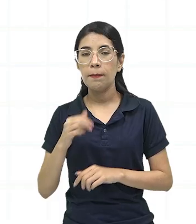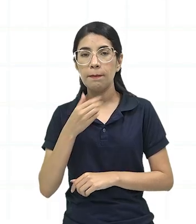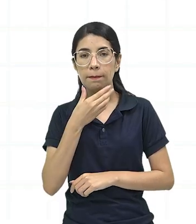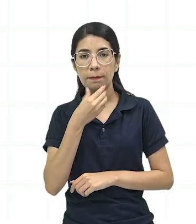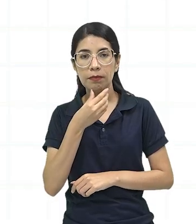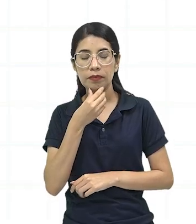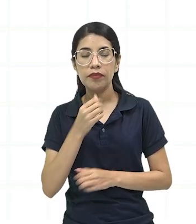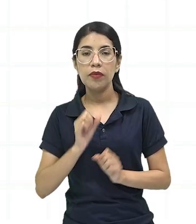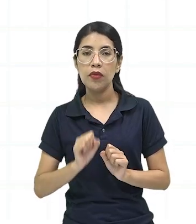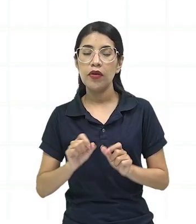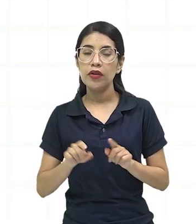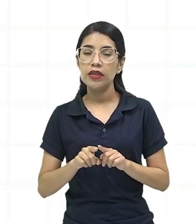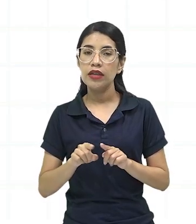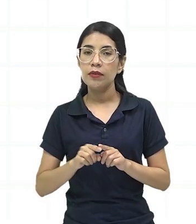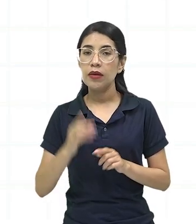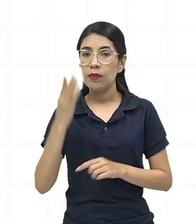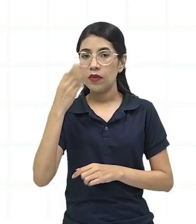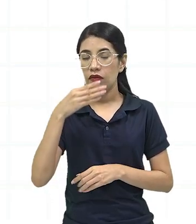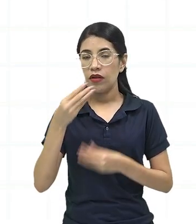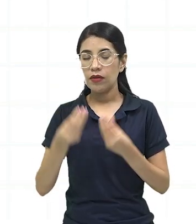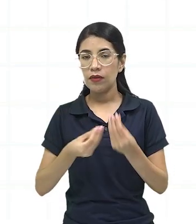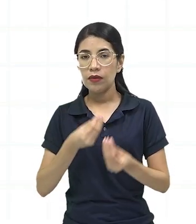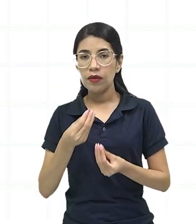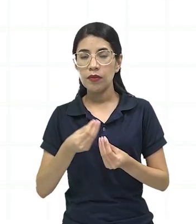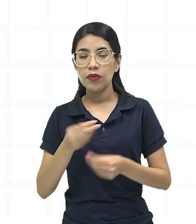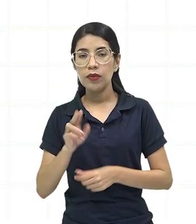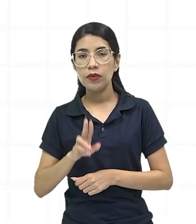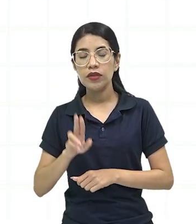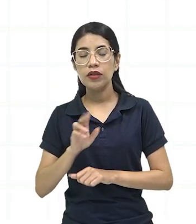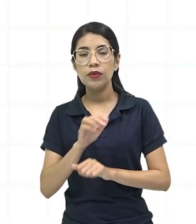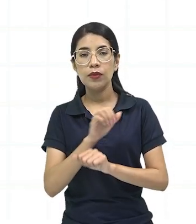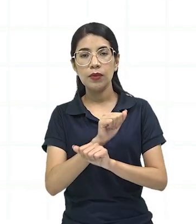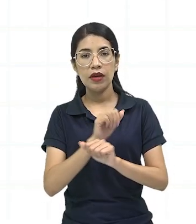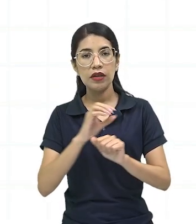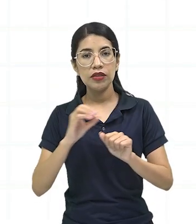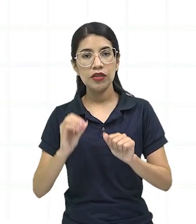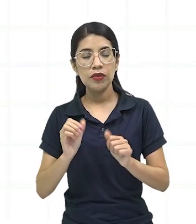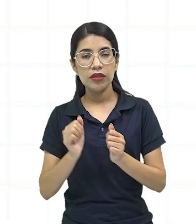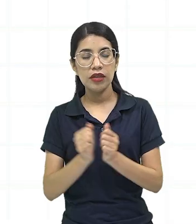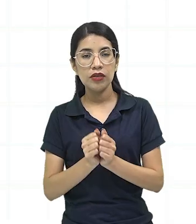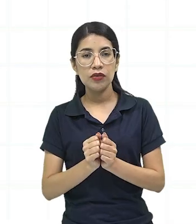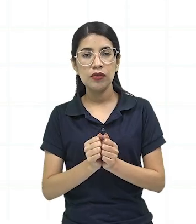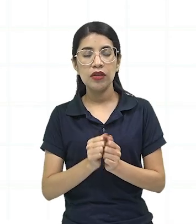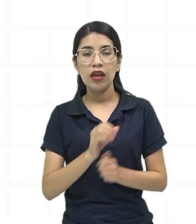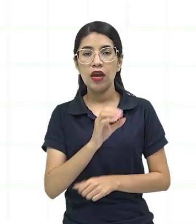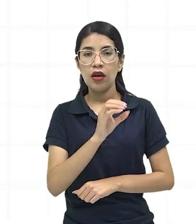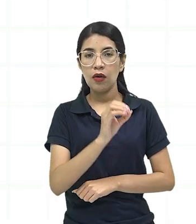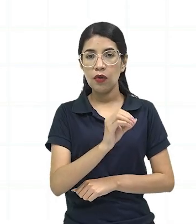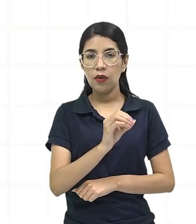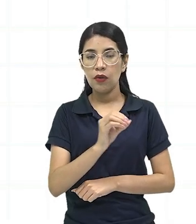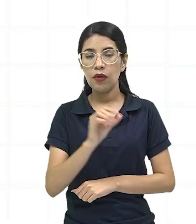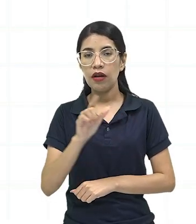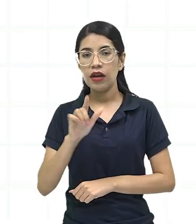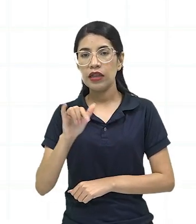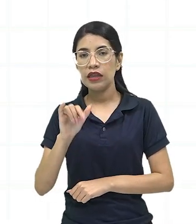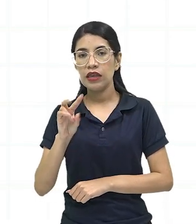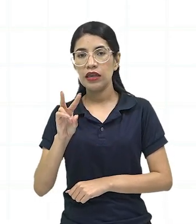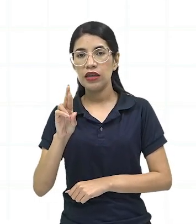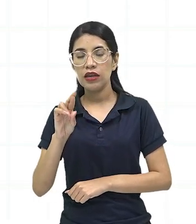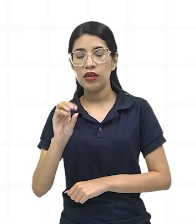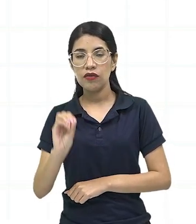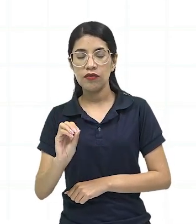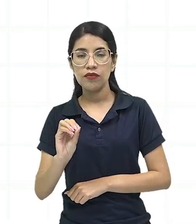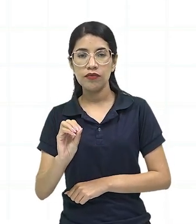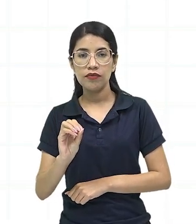posso, inclusive, comprovar através do artigo que está acompanhando ele. o livro, não tem como eu dizer a